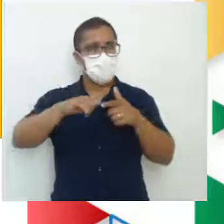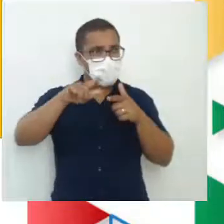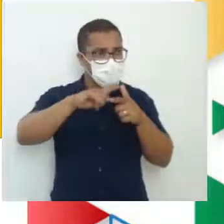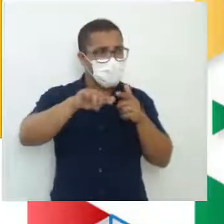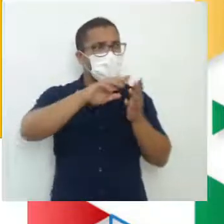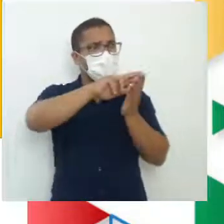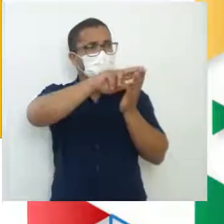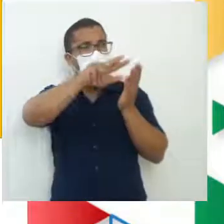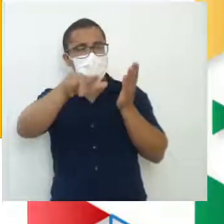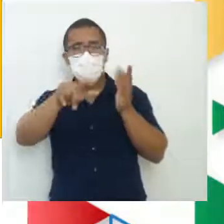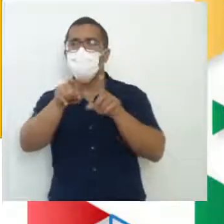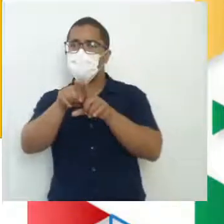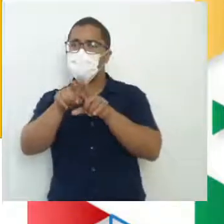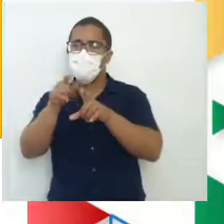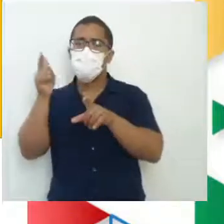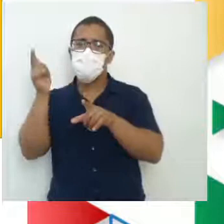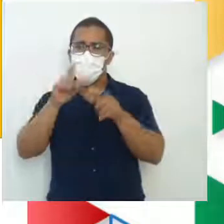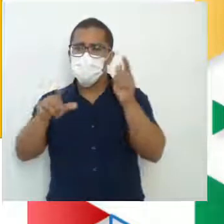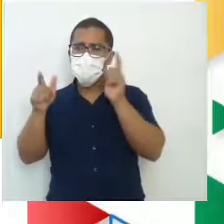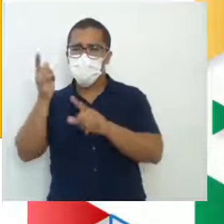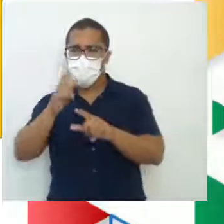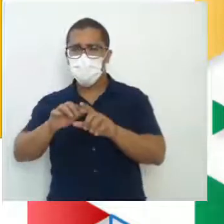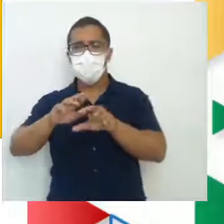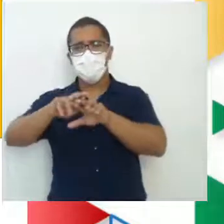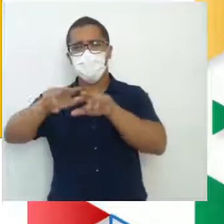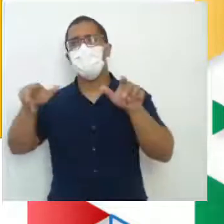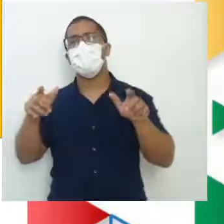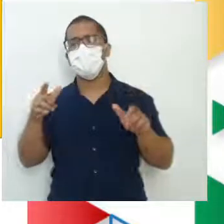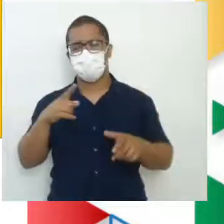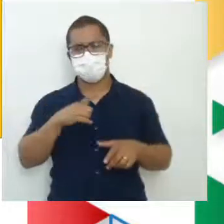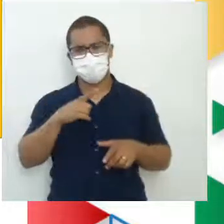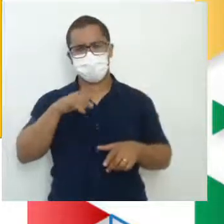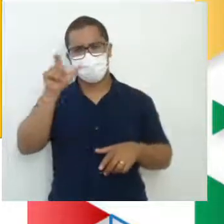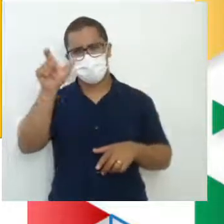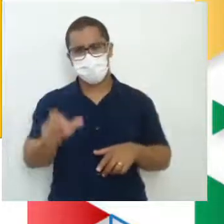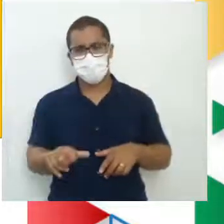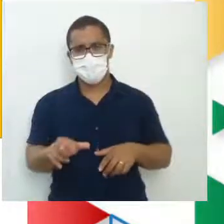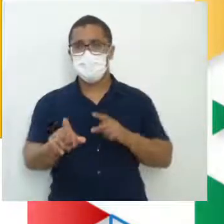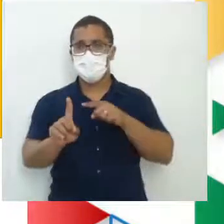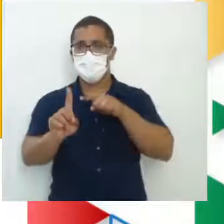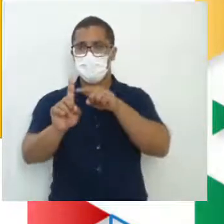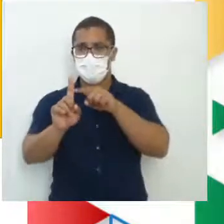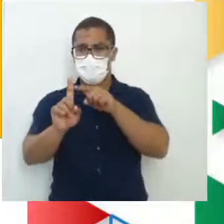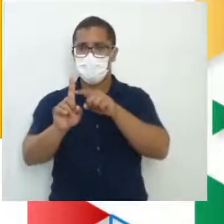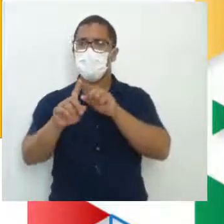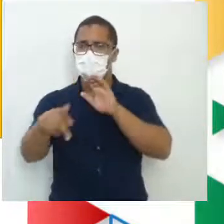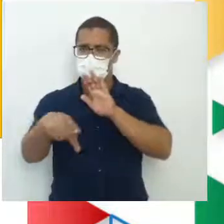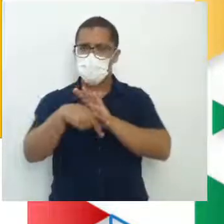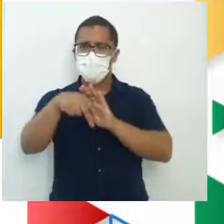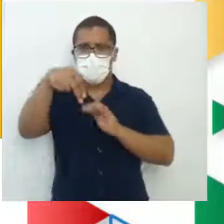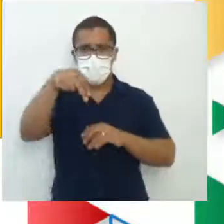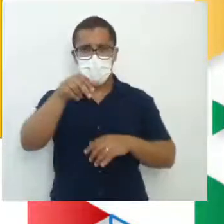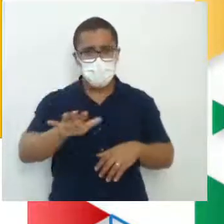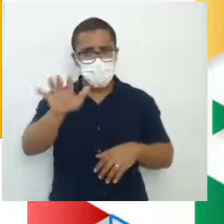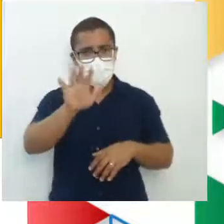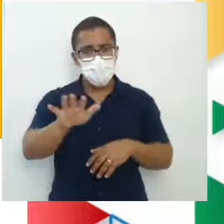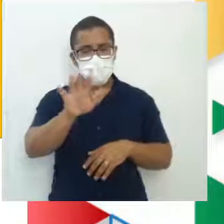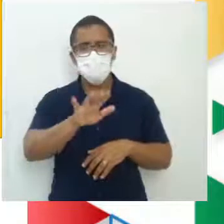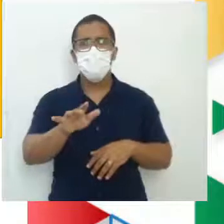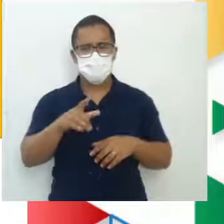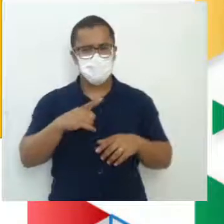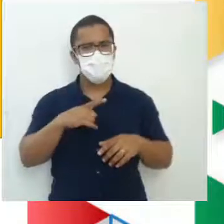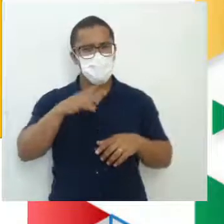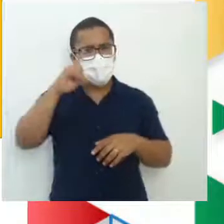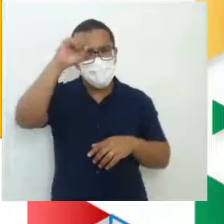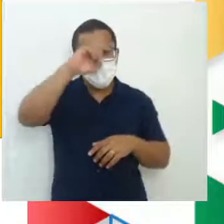e grandes realizações. Gostaria que vocês observassem uma mulher nordestina, dificuldades